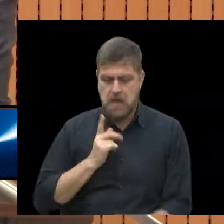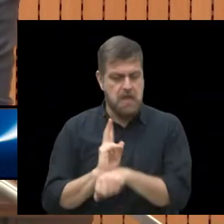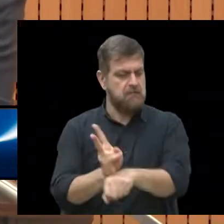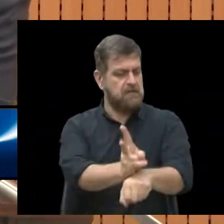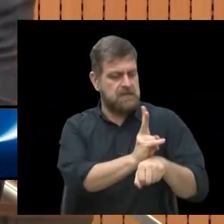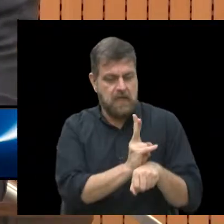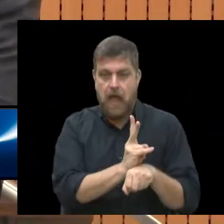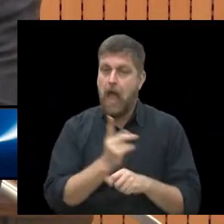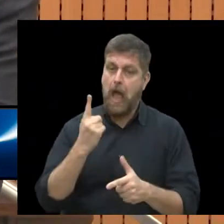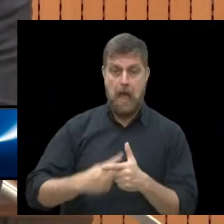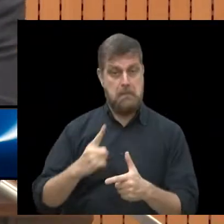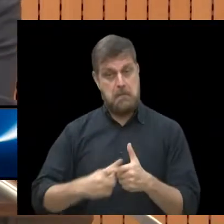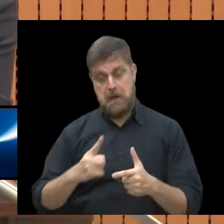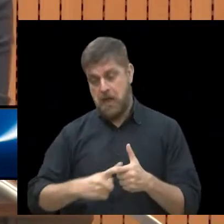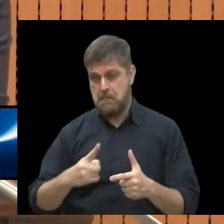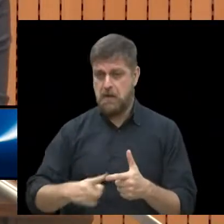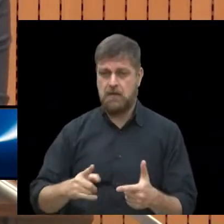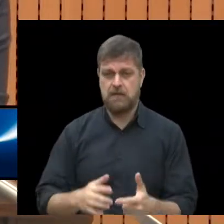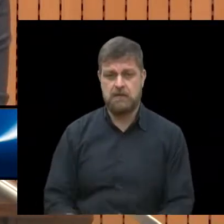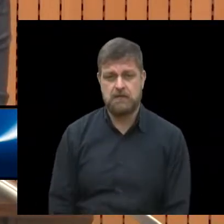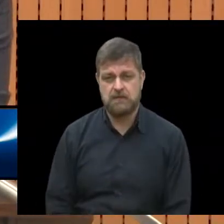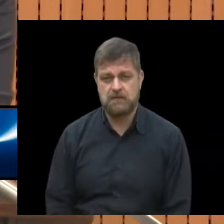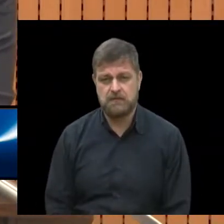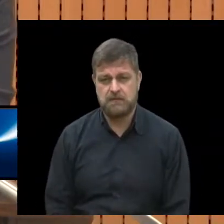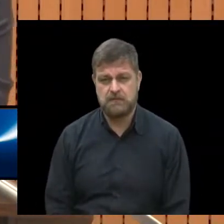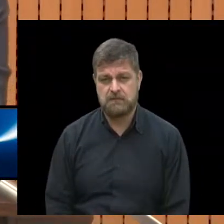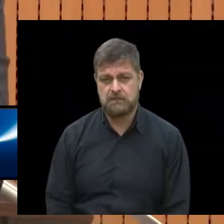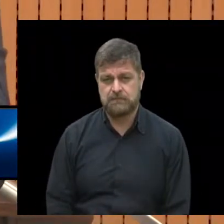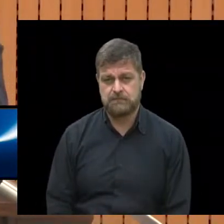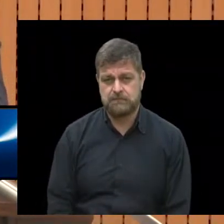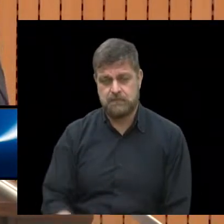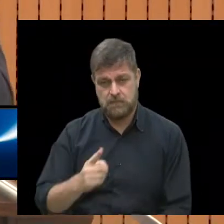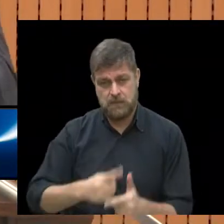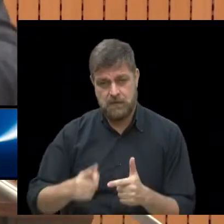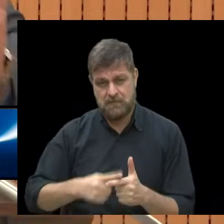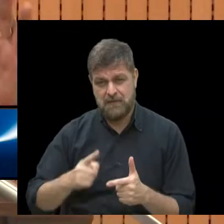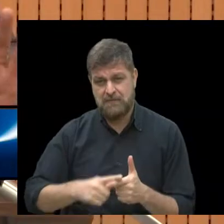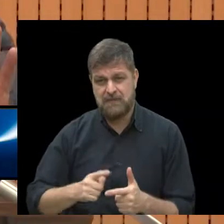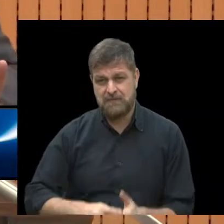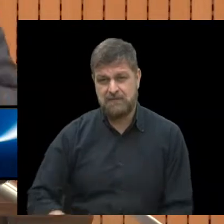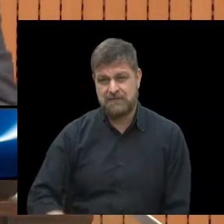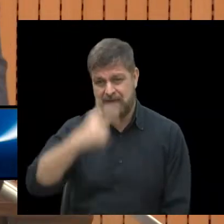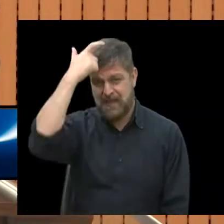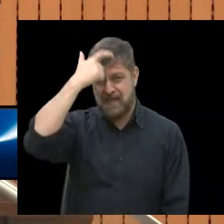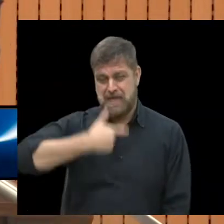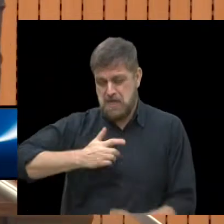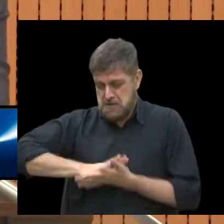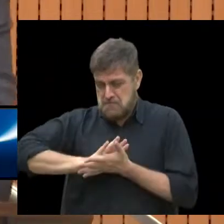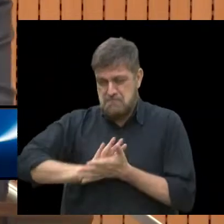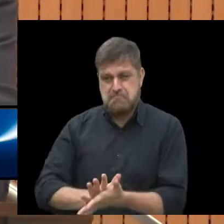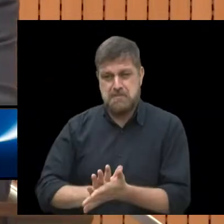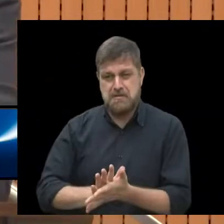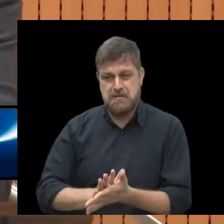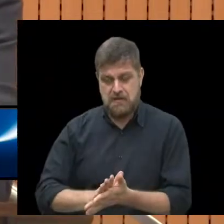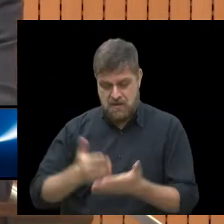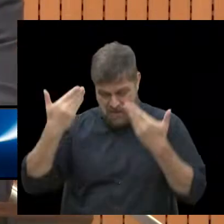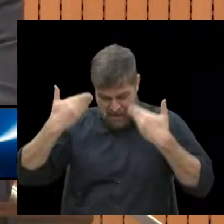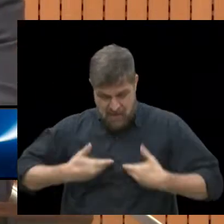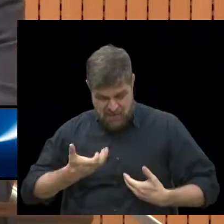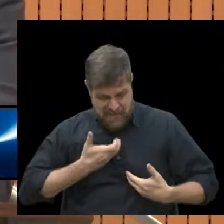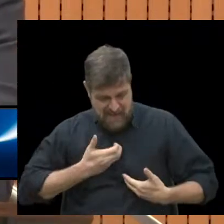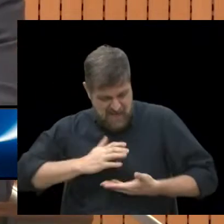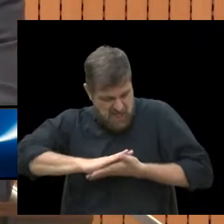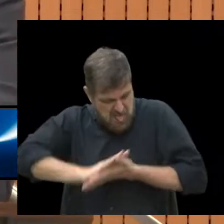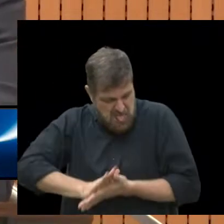fiscaliza aqui é problema. O problema é fritar o Nelson. Nós temos que quebrar o Nelson.